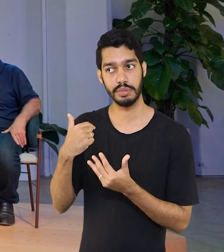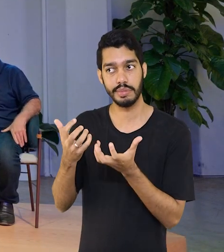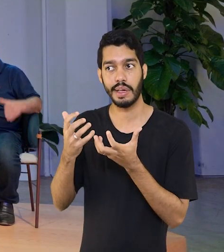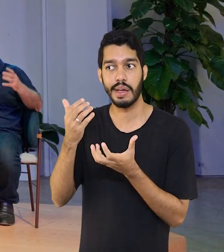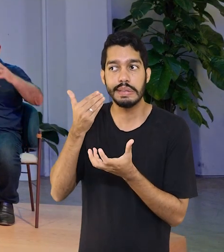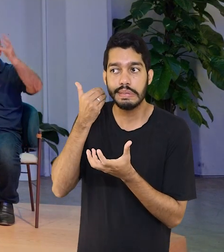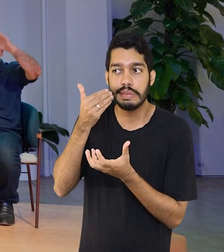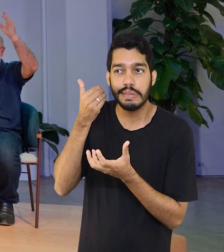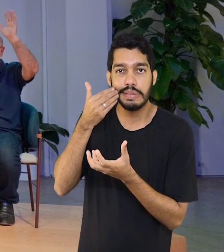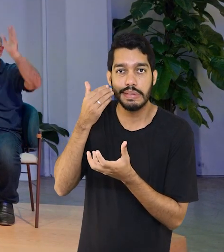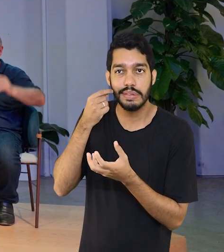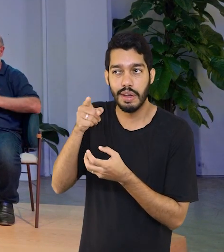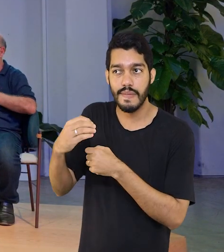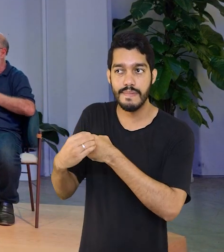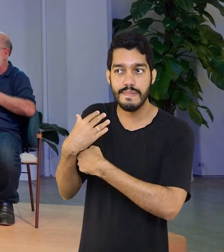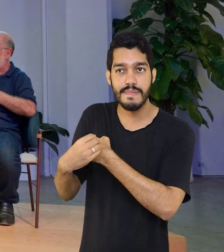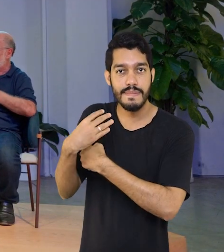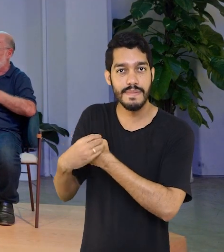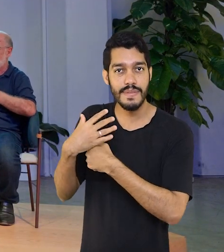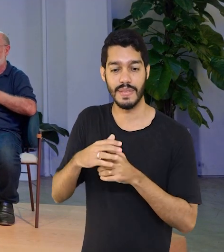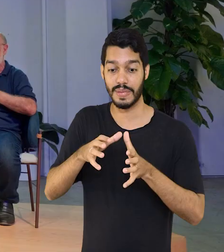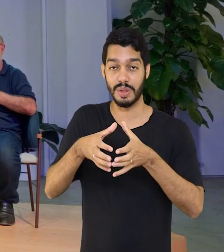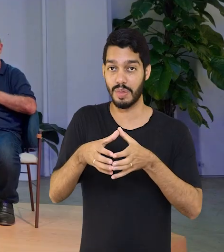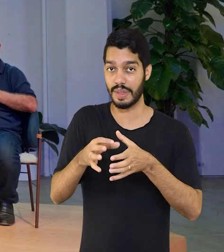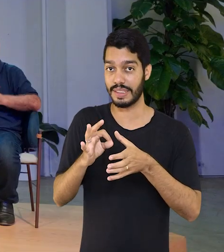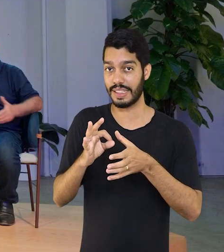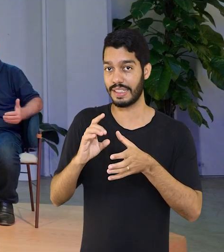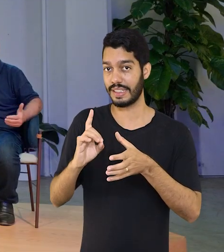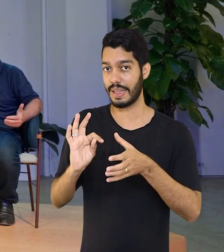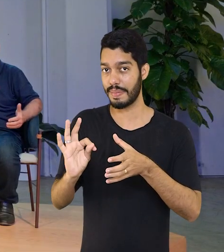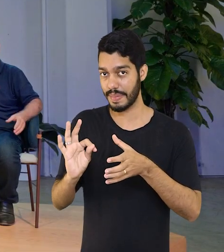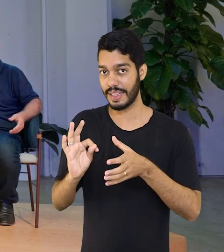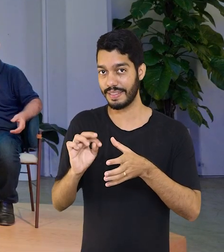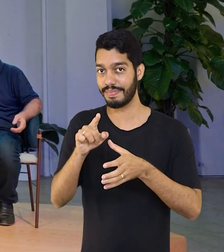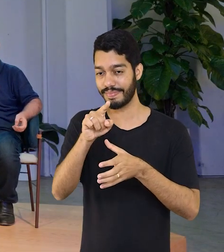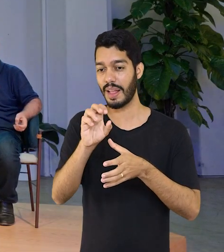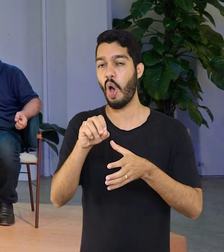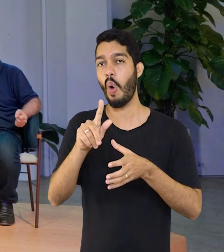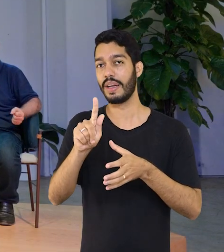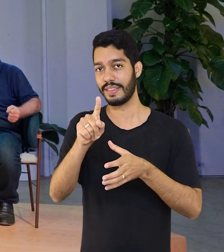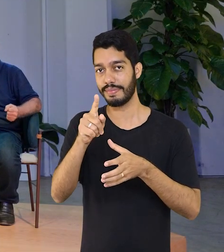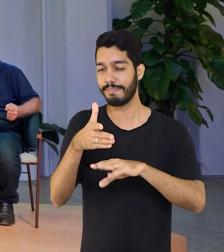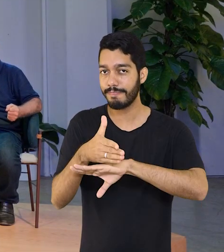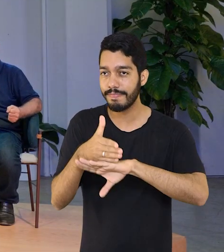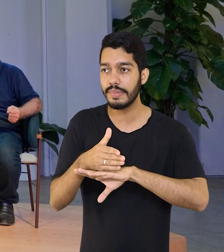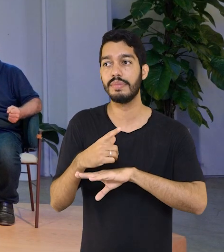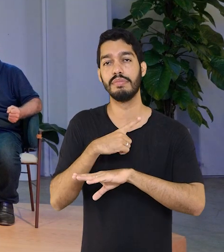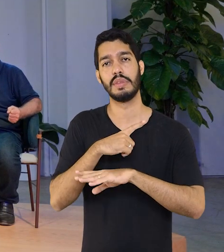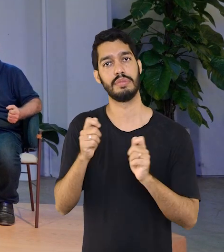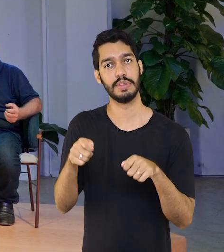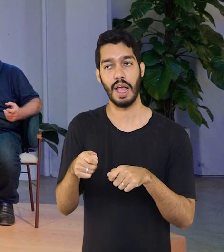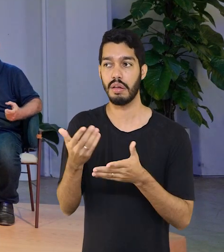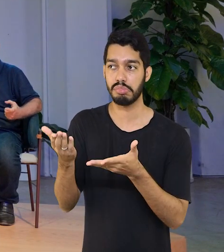de aprender, porque eu sou desses conselhos aí, e a turma do ITDP, a organização a que ele pertence, voltada